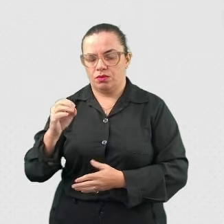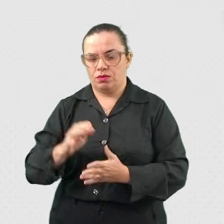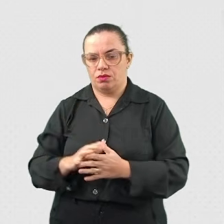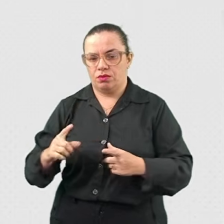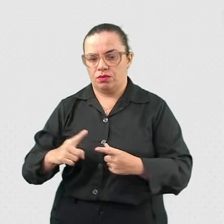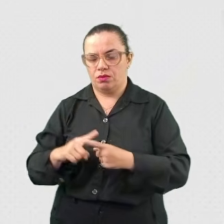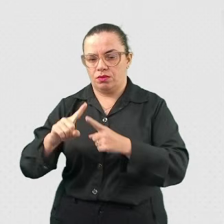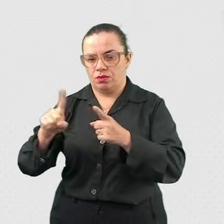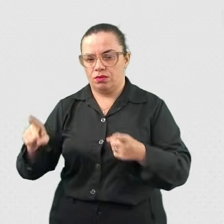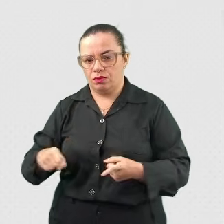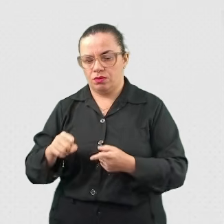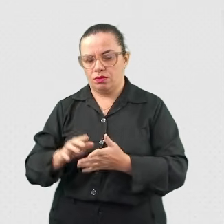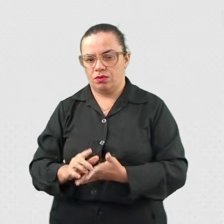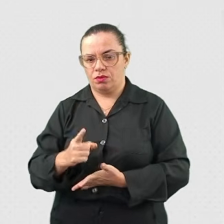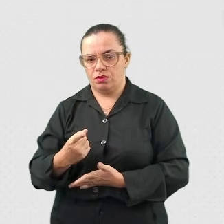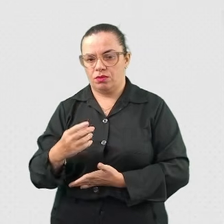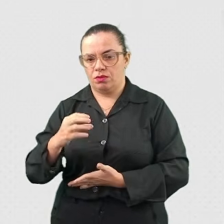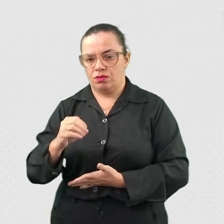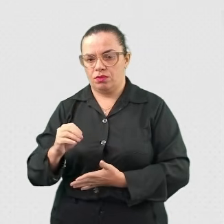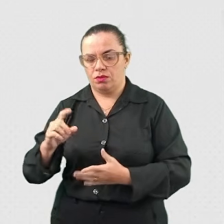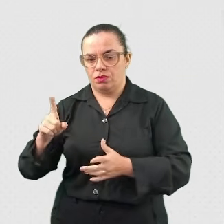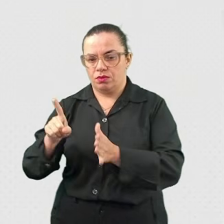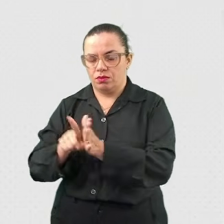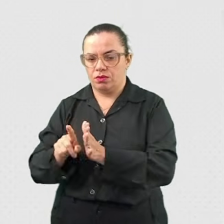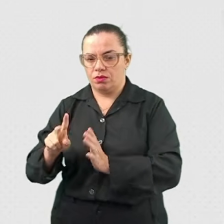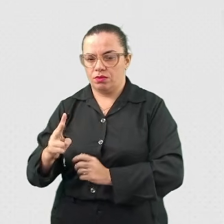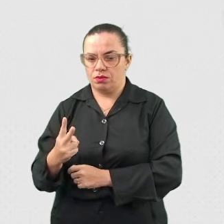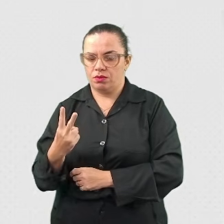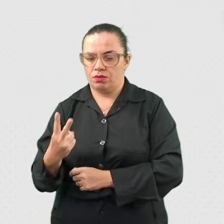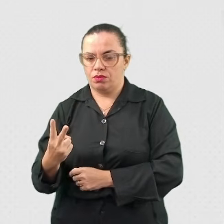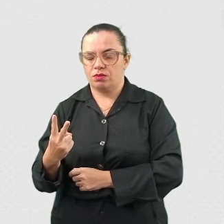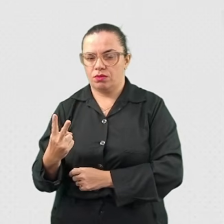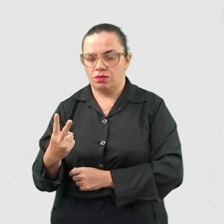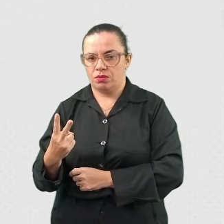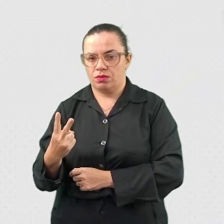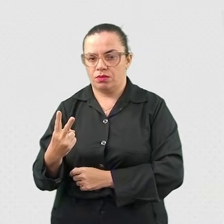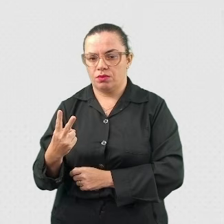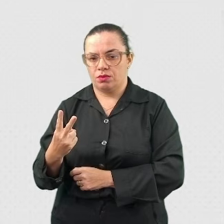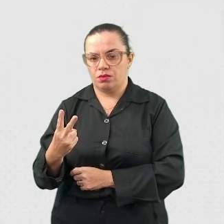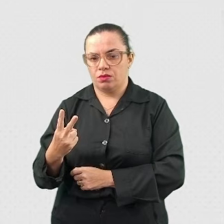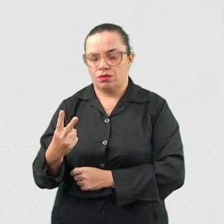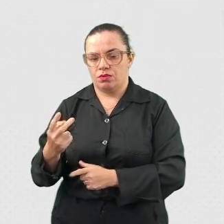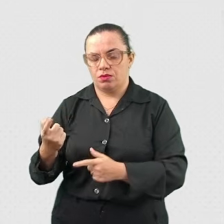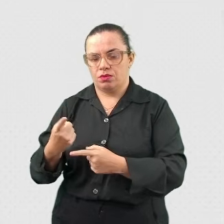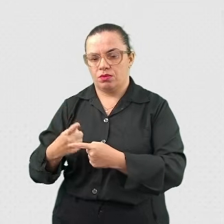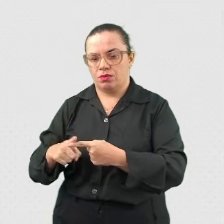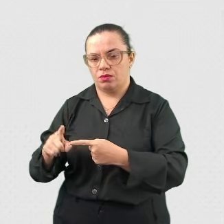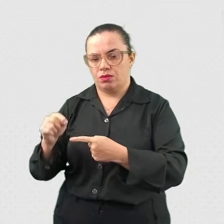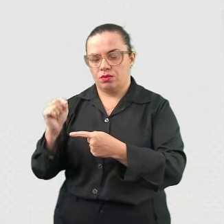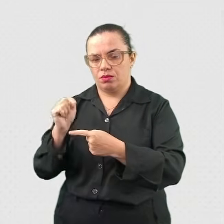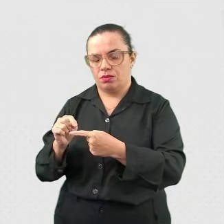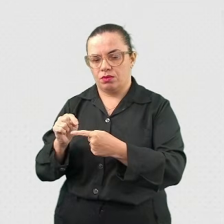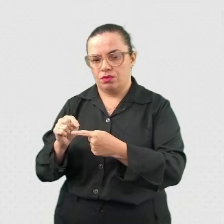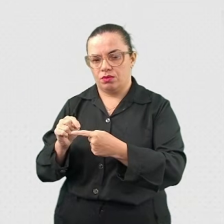multiplicado por 10 menos 2. Não é isso? Dividido por